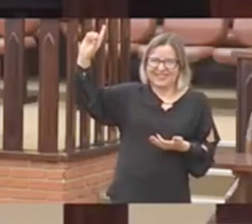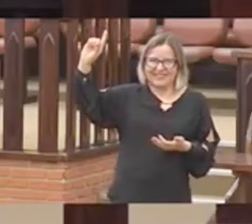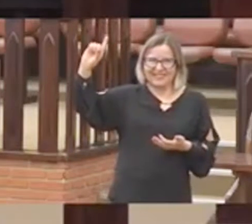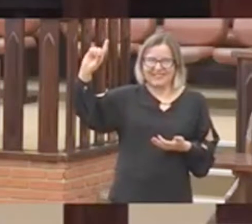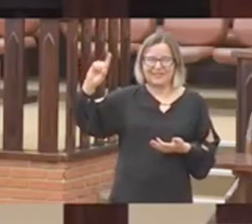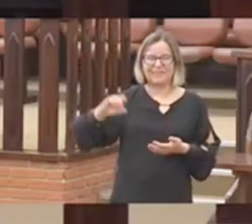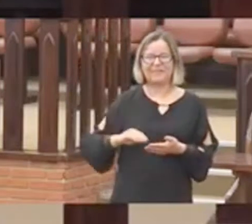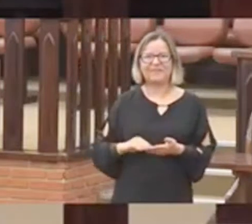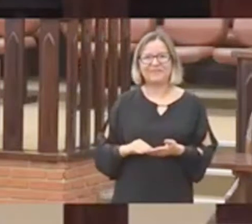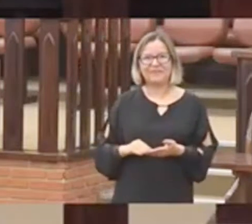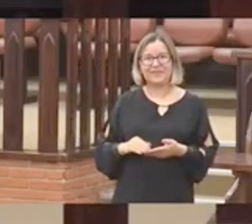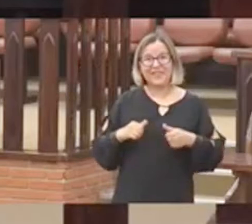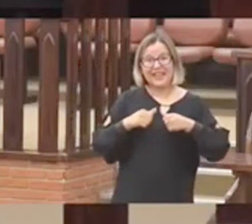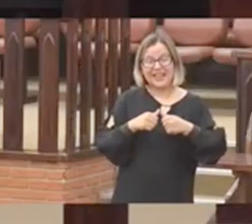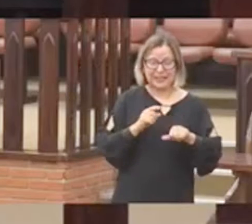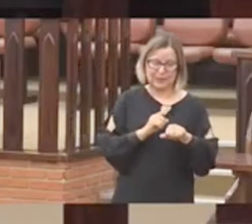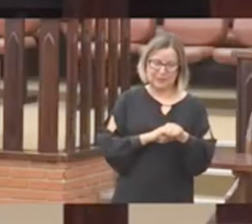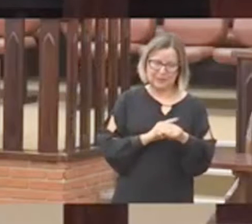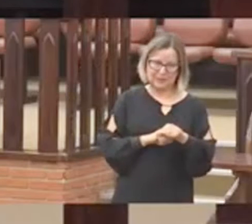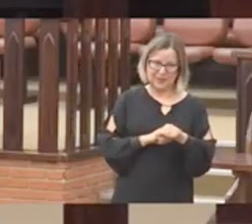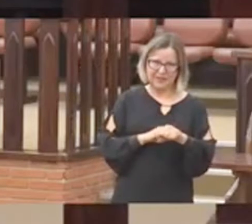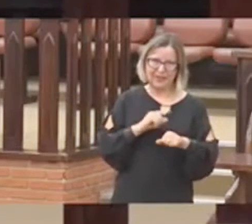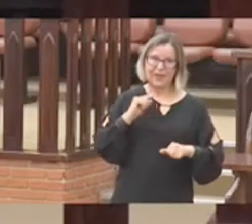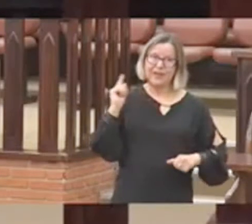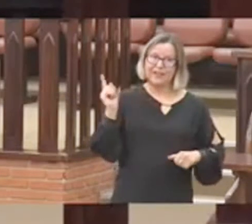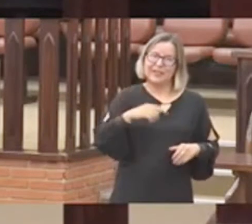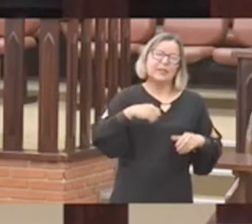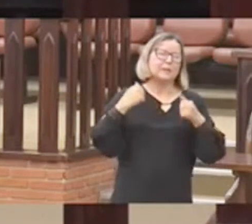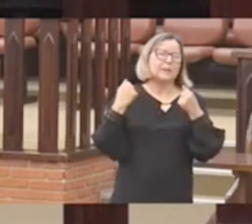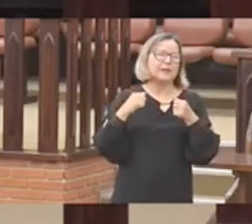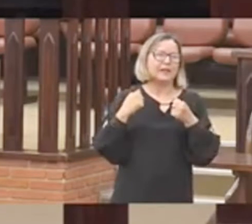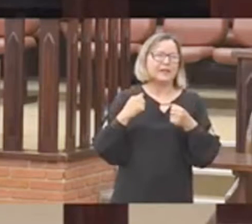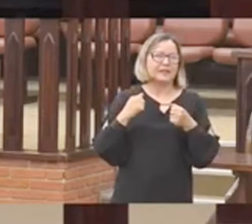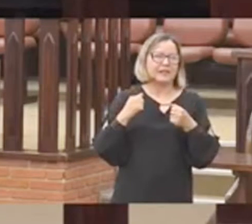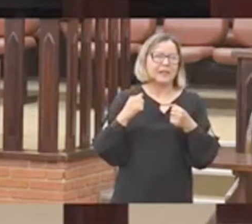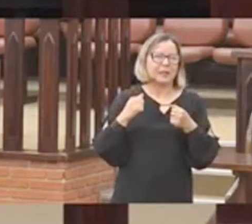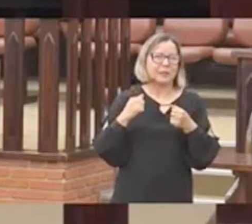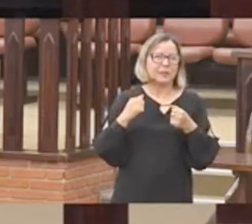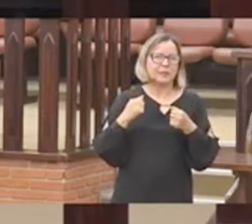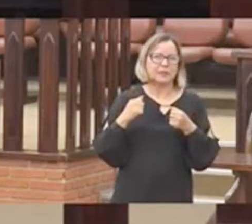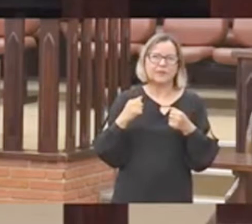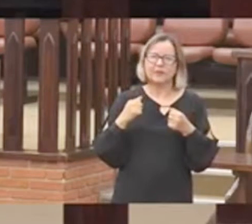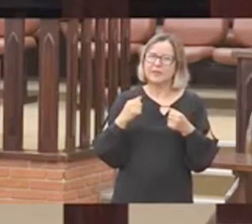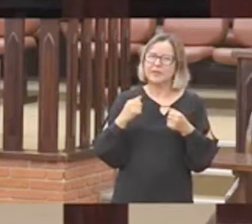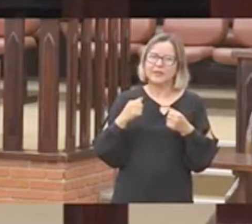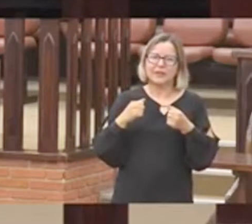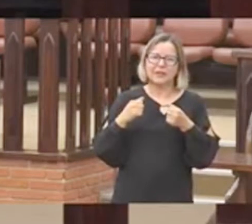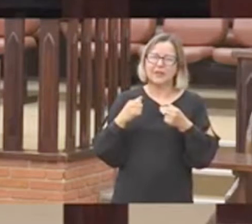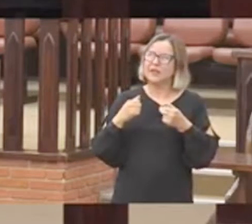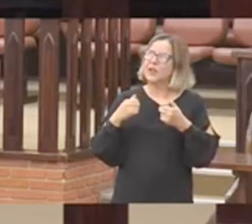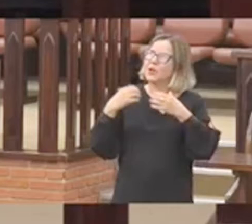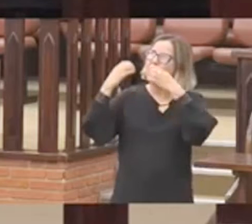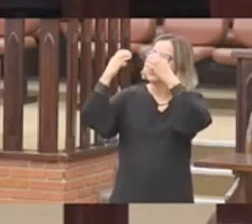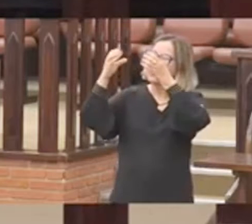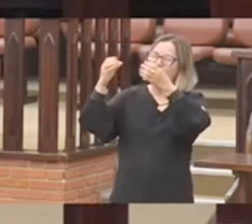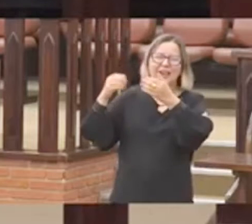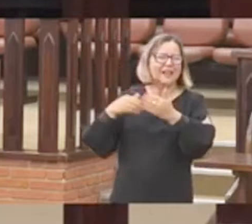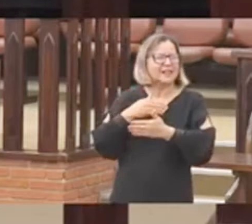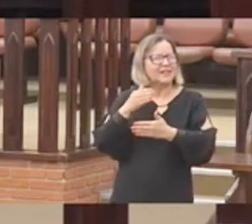Esse é o momento em que nós precisamos depositar toda a nossa confiança em